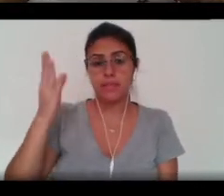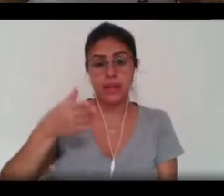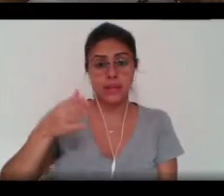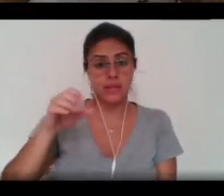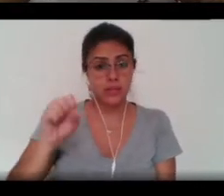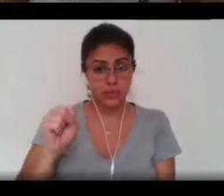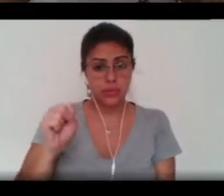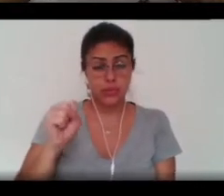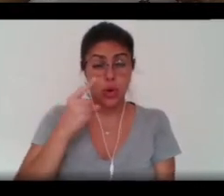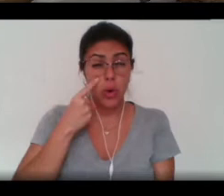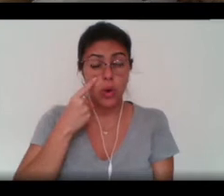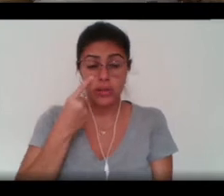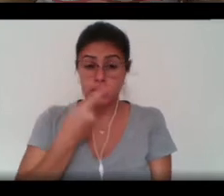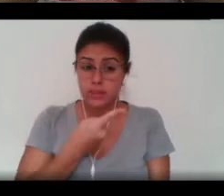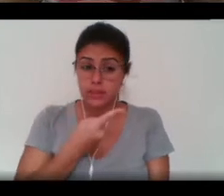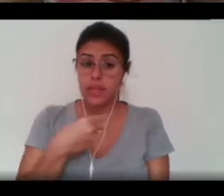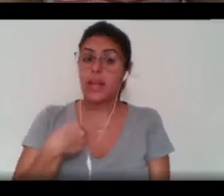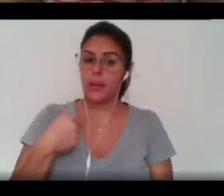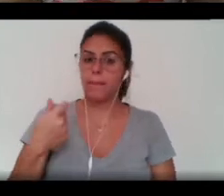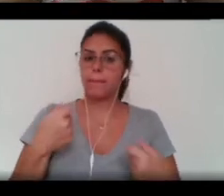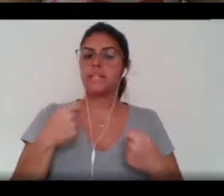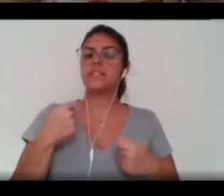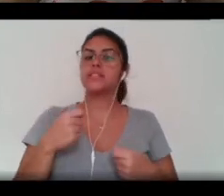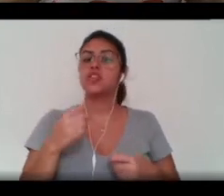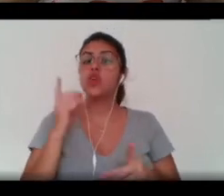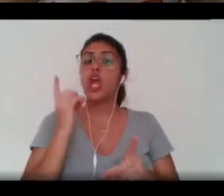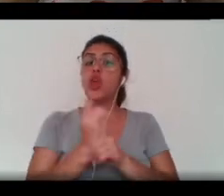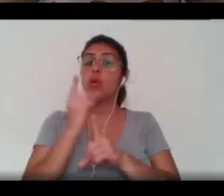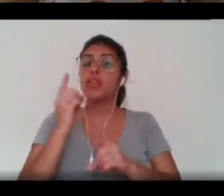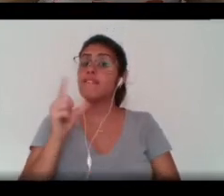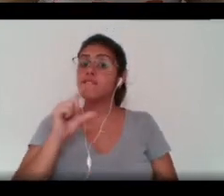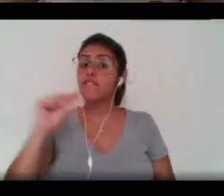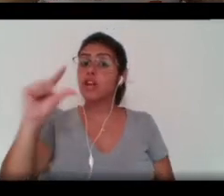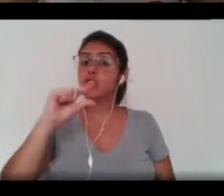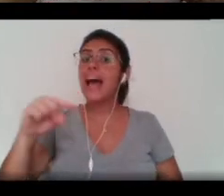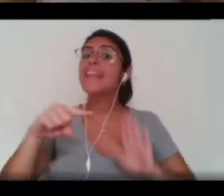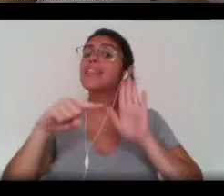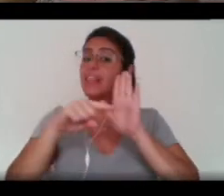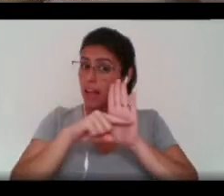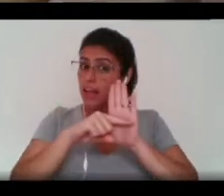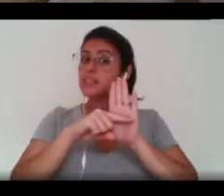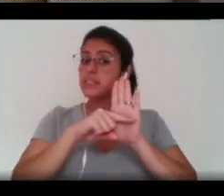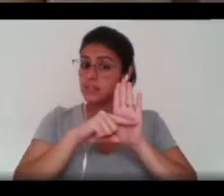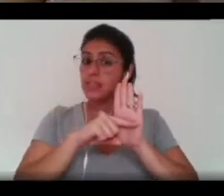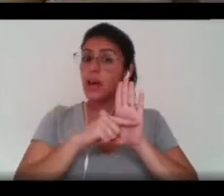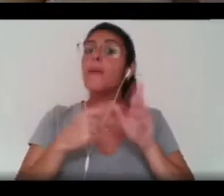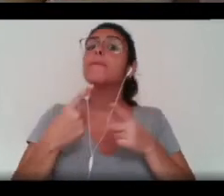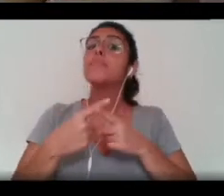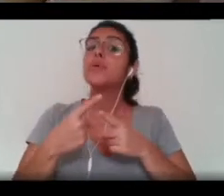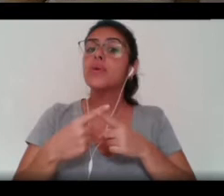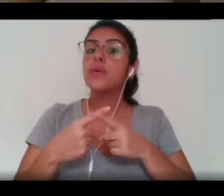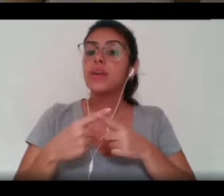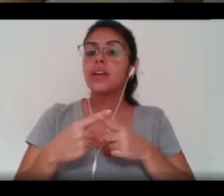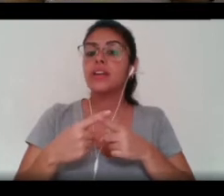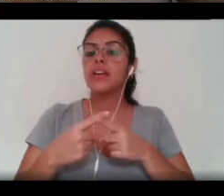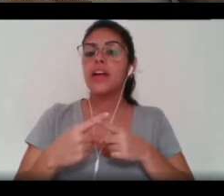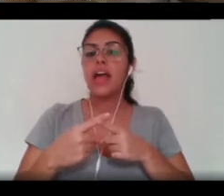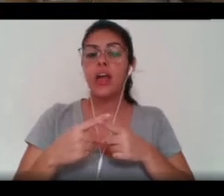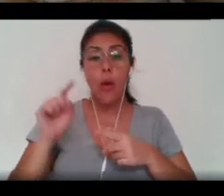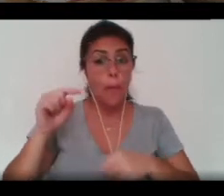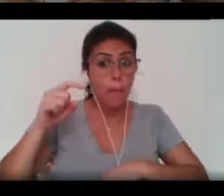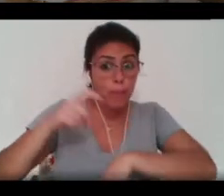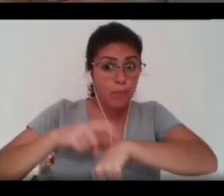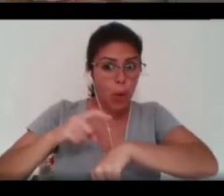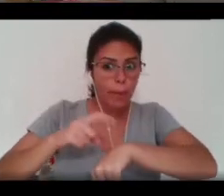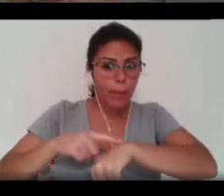28,4 metros por segundo. Observem que eu tenho que achar uma velocidade negativa, obviamente,